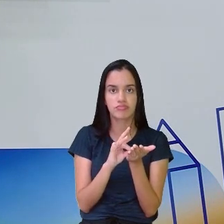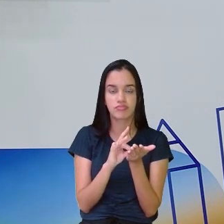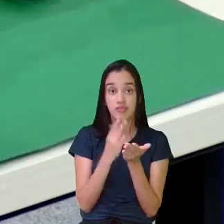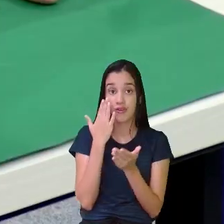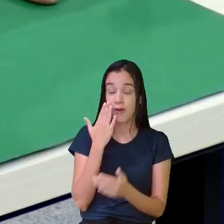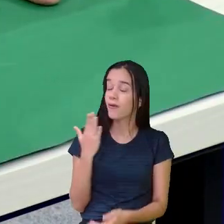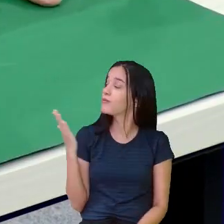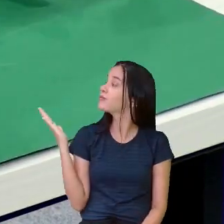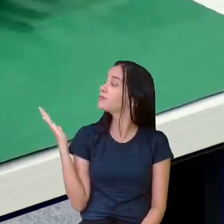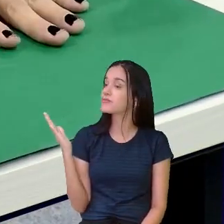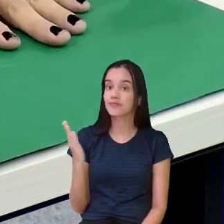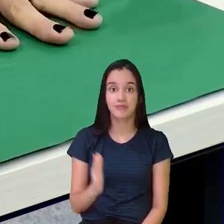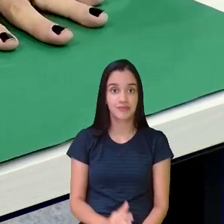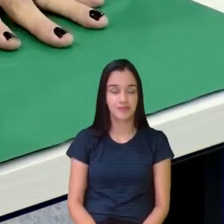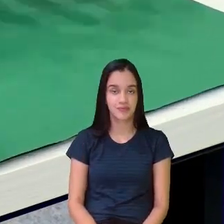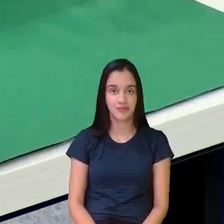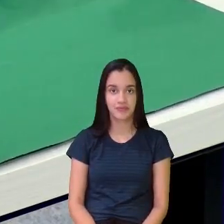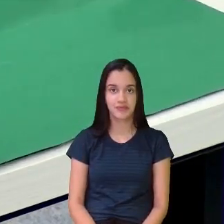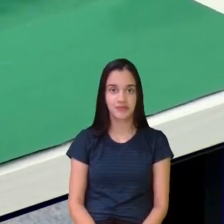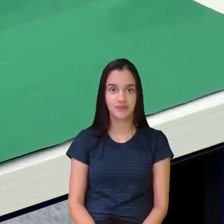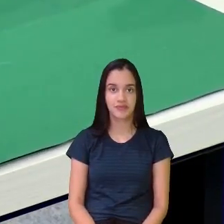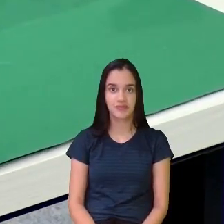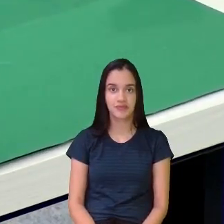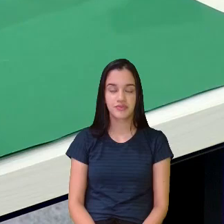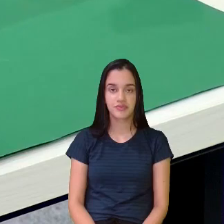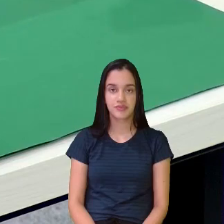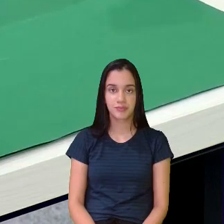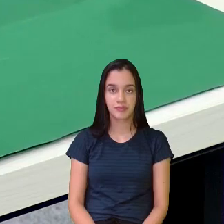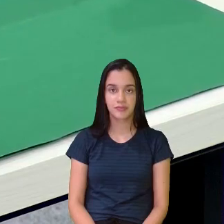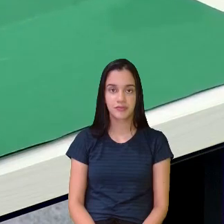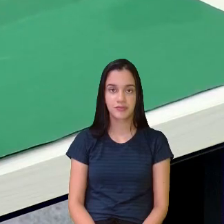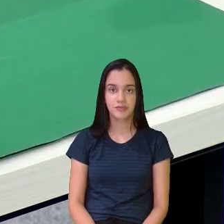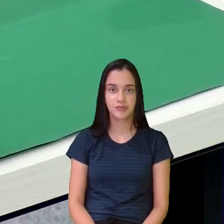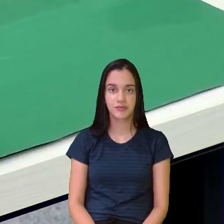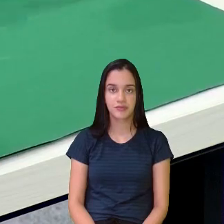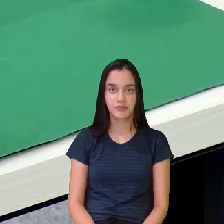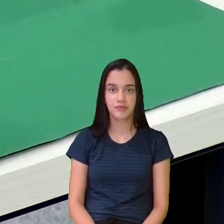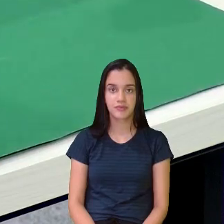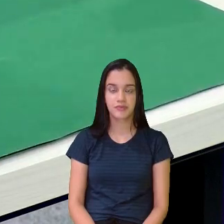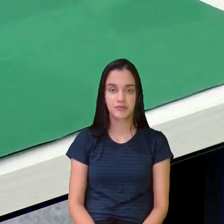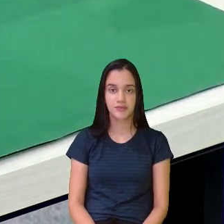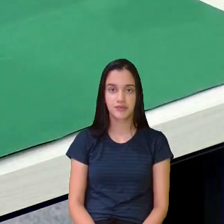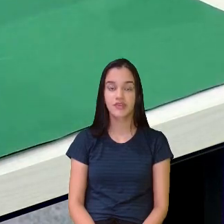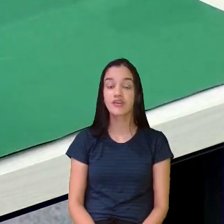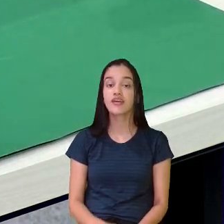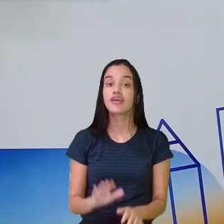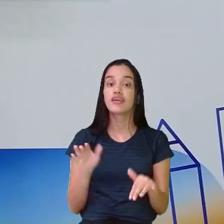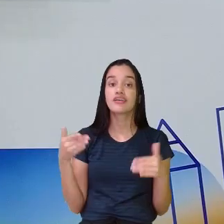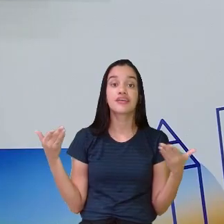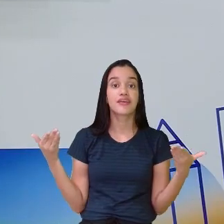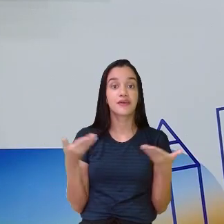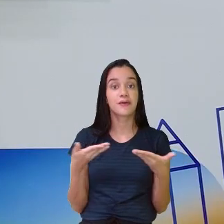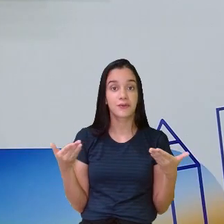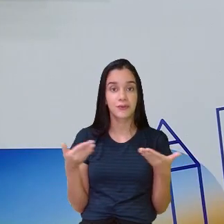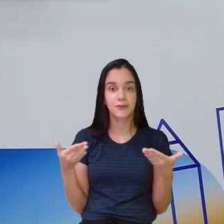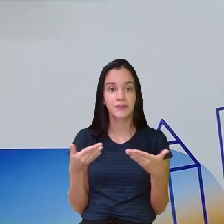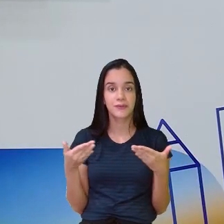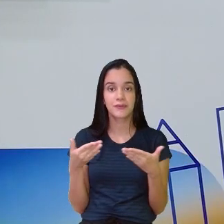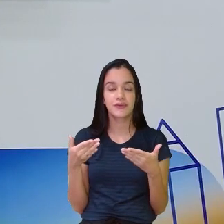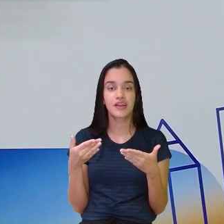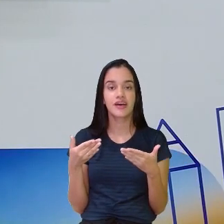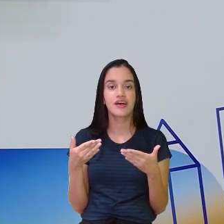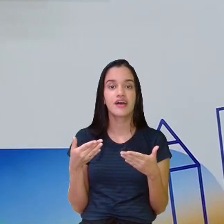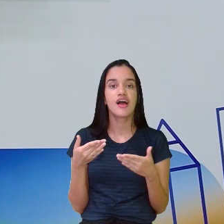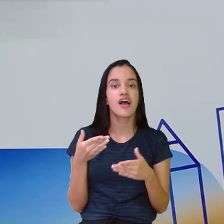Olha aí. A gente já tem um fundo para trabalhar a nossa paisagem. E aí, a gente pega